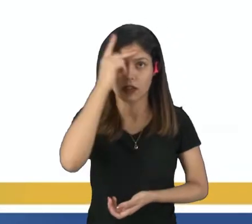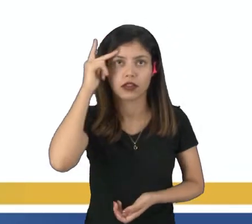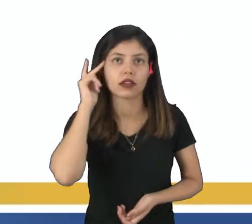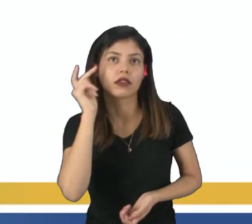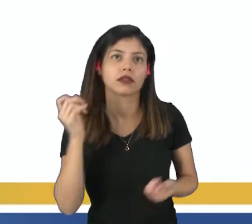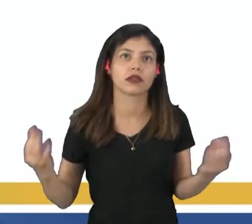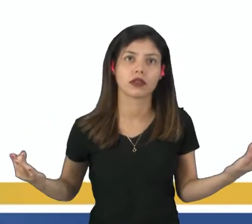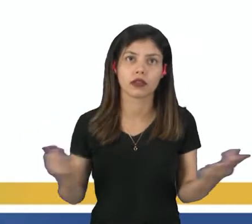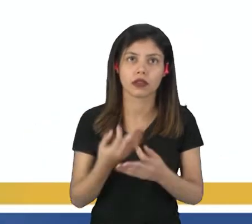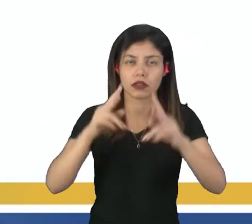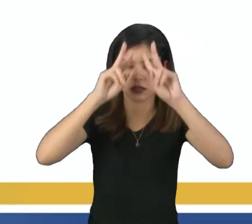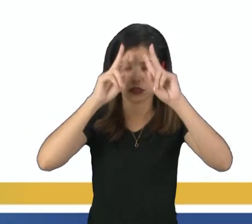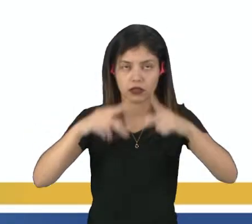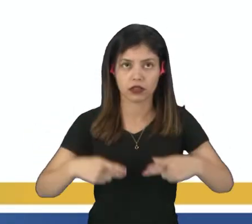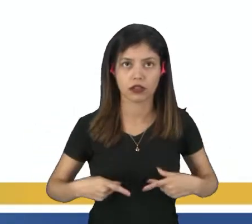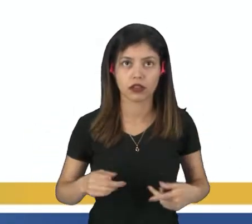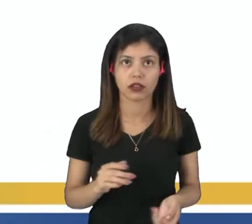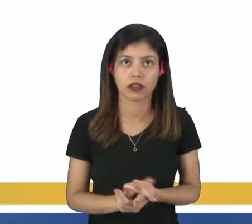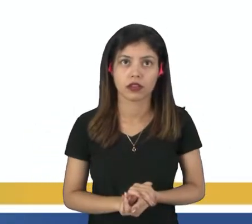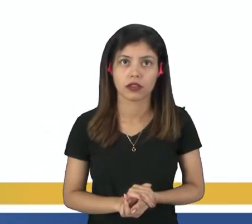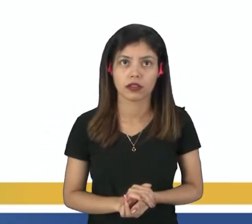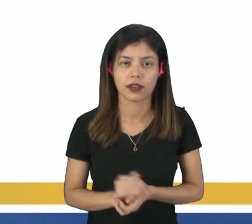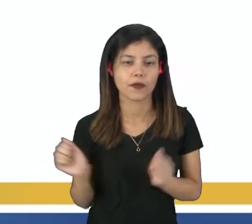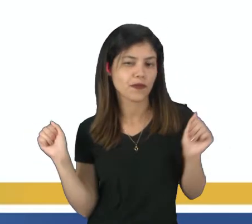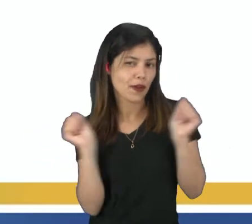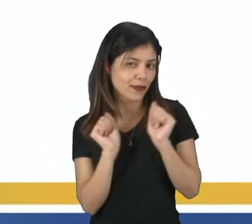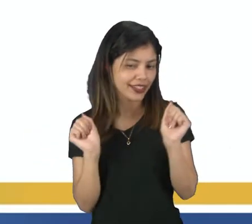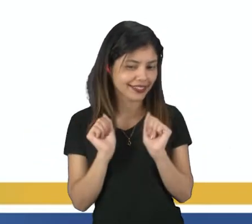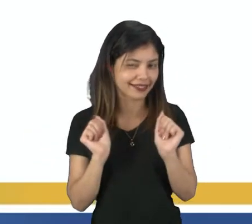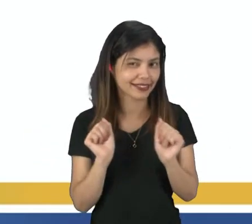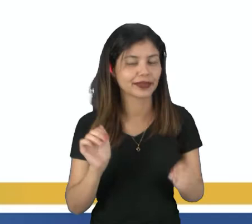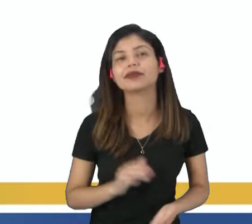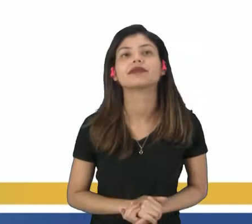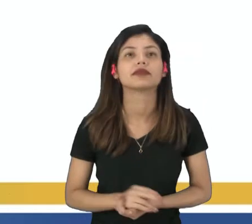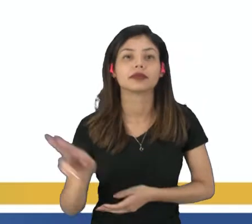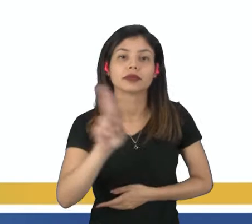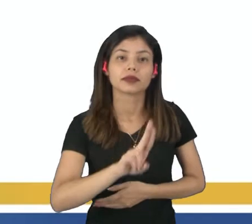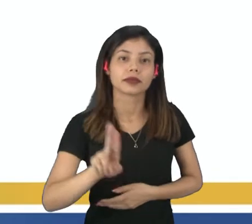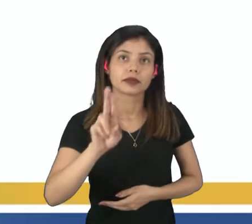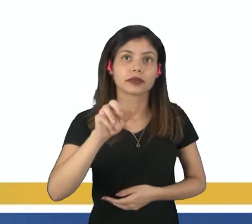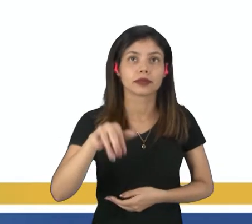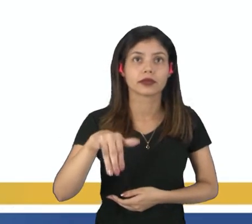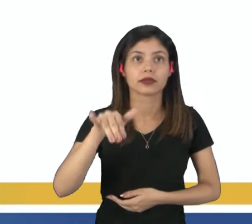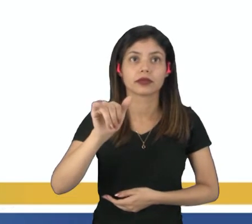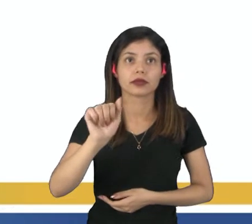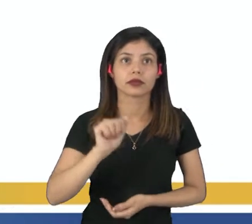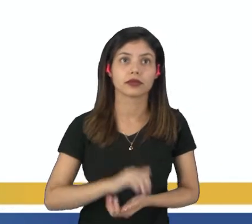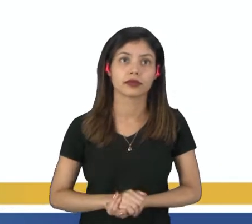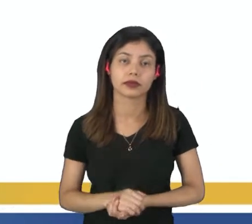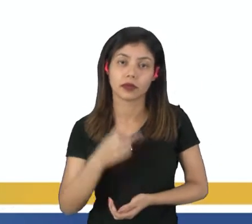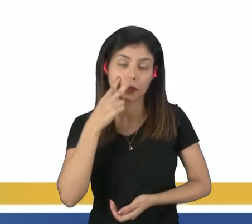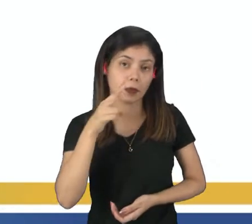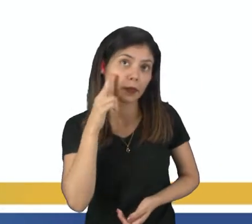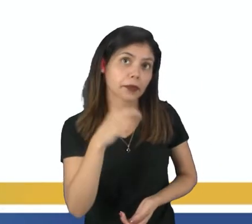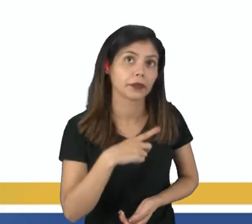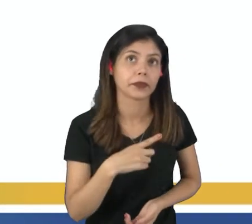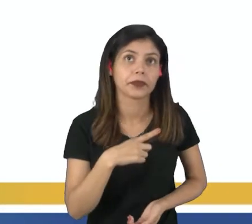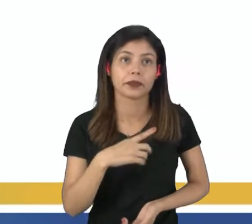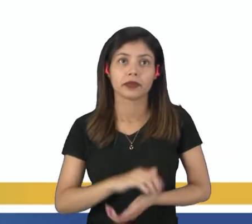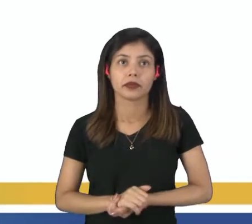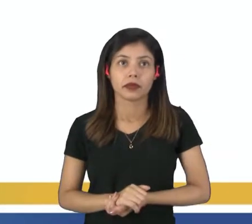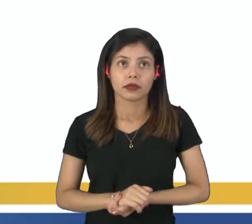um ótimo ser humano e uma gracinha. Observe o uso da palavra mais que nós temos